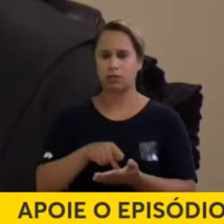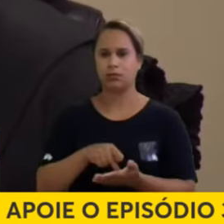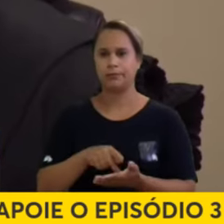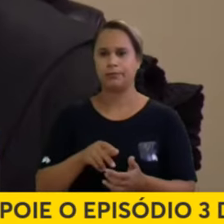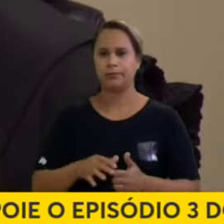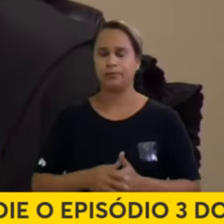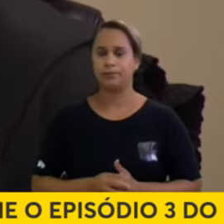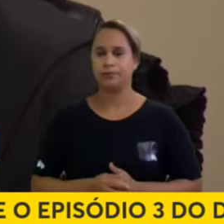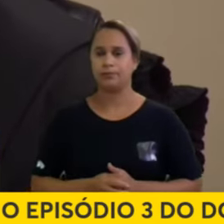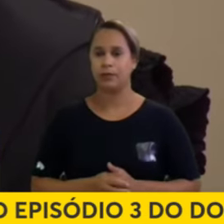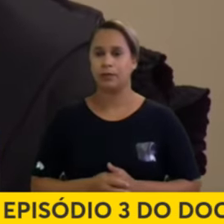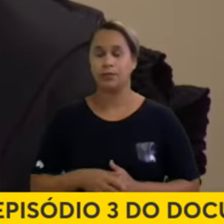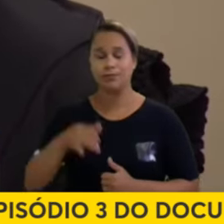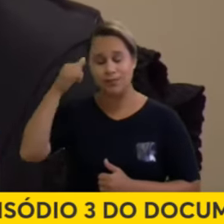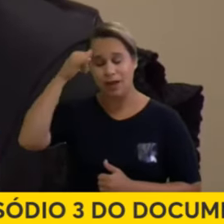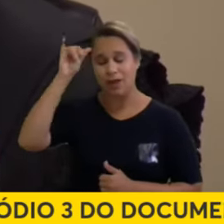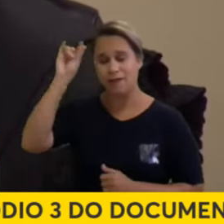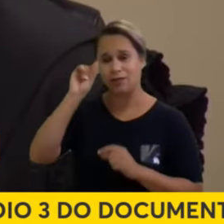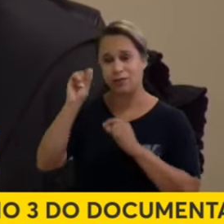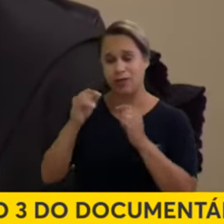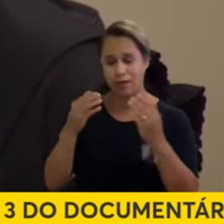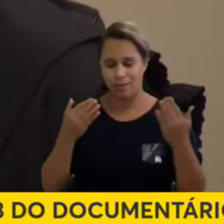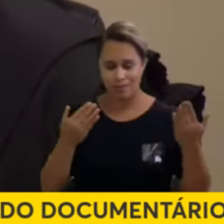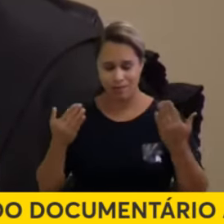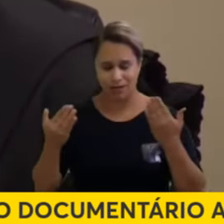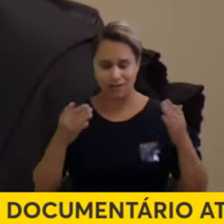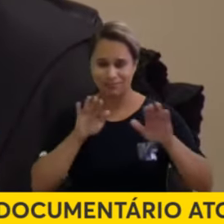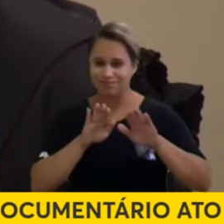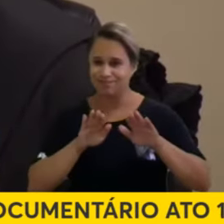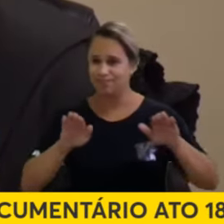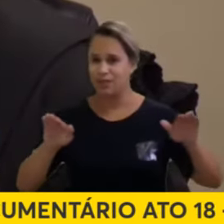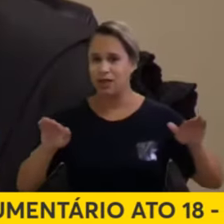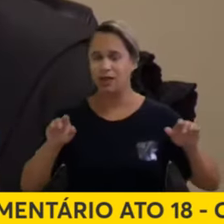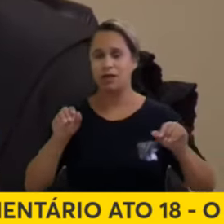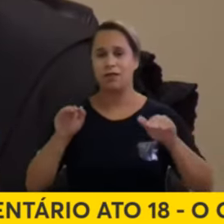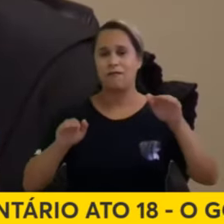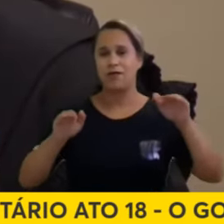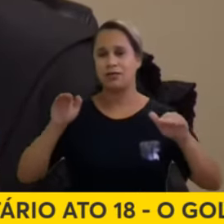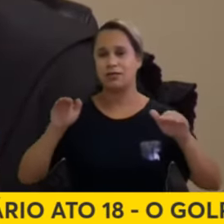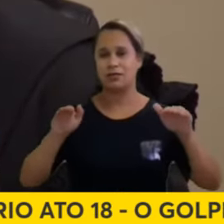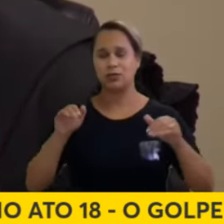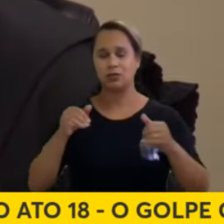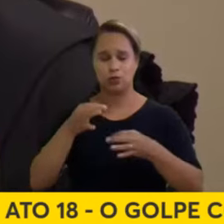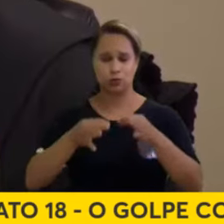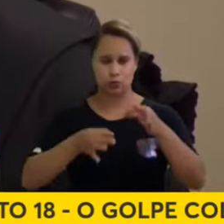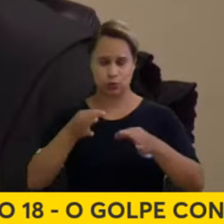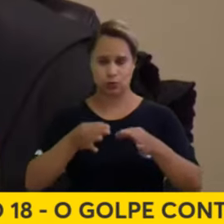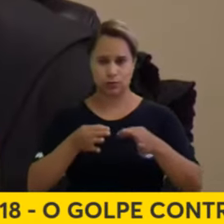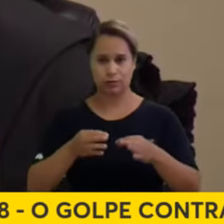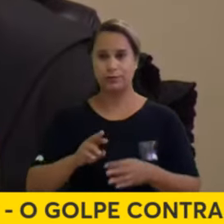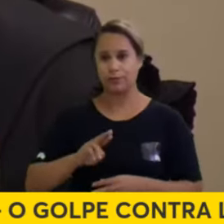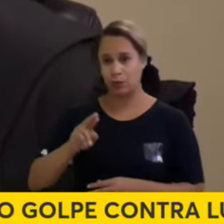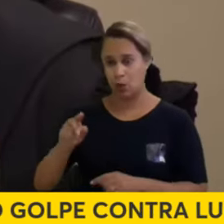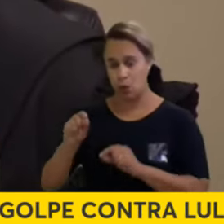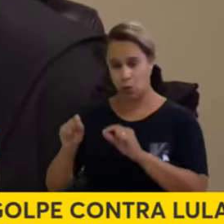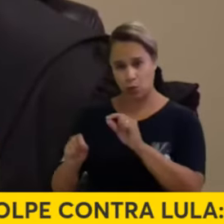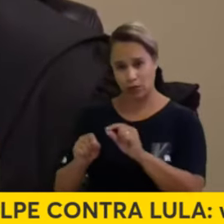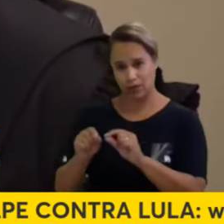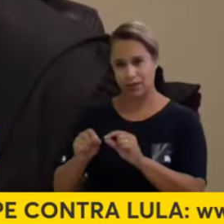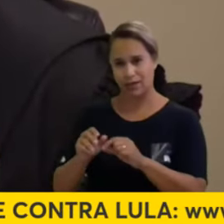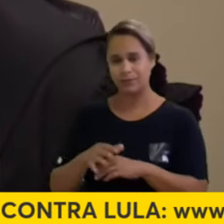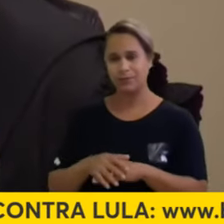inevitável o impacto na imparcialidade do juiz por outro continua-se a repetir que deve-se excluir que repetidos artigos